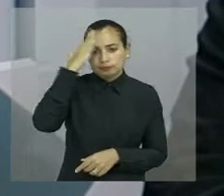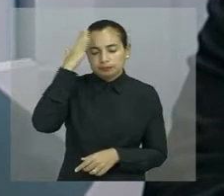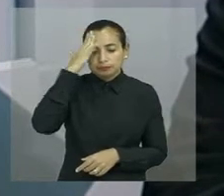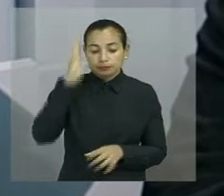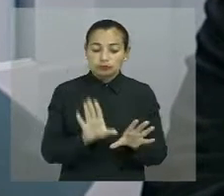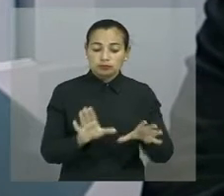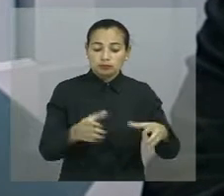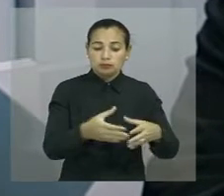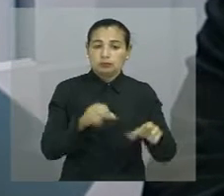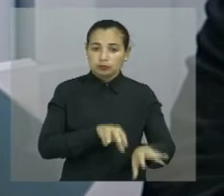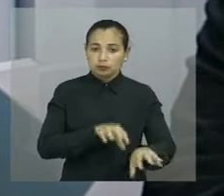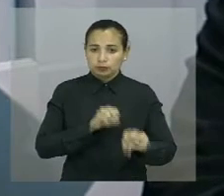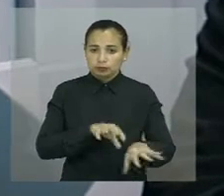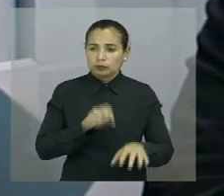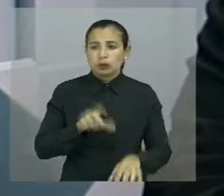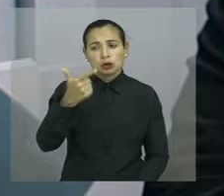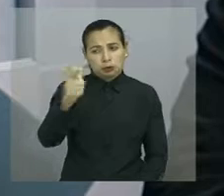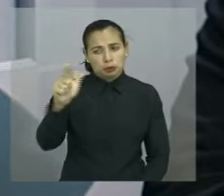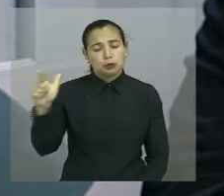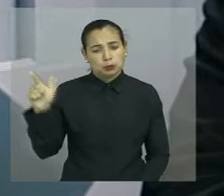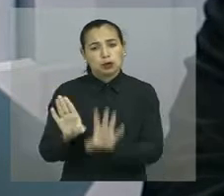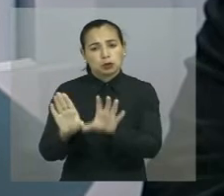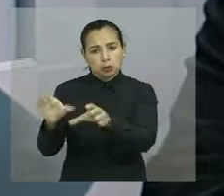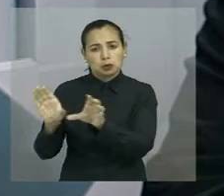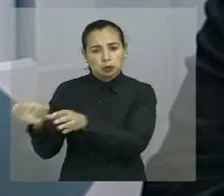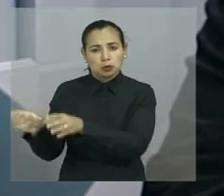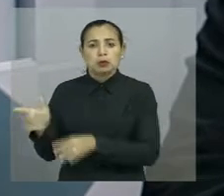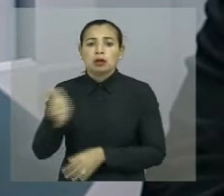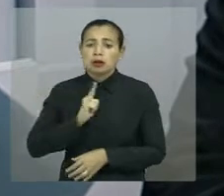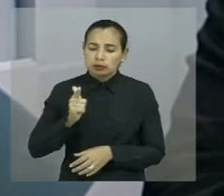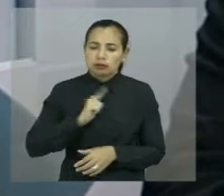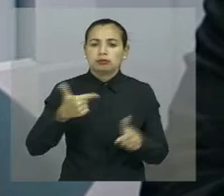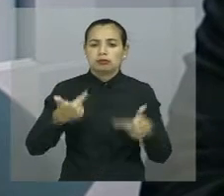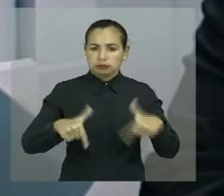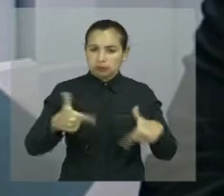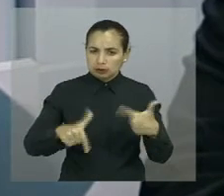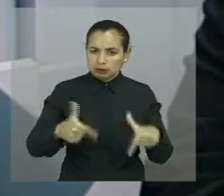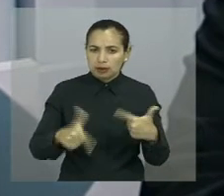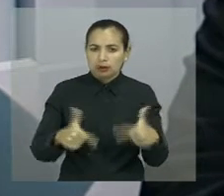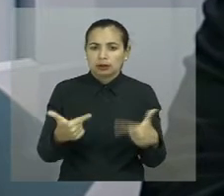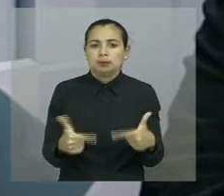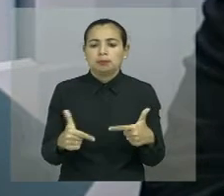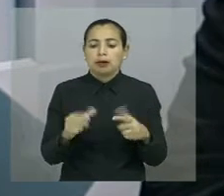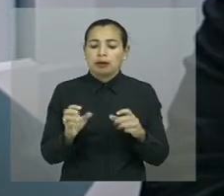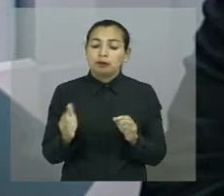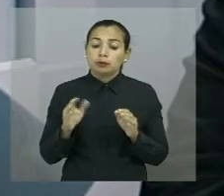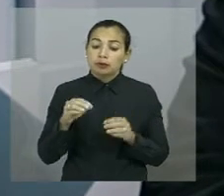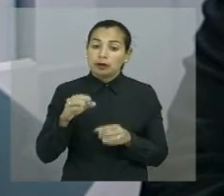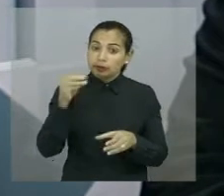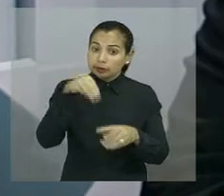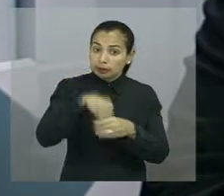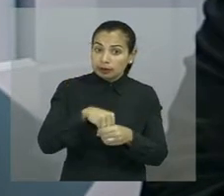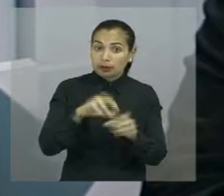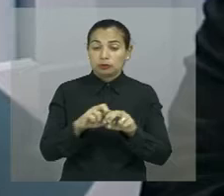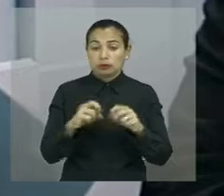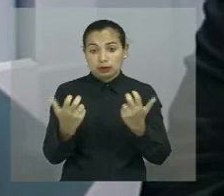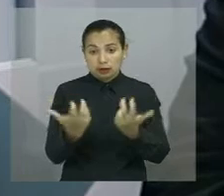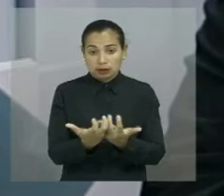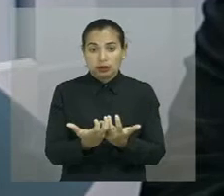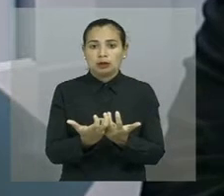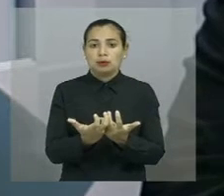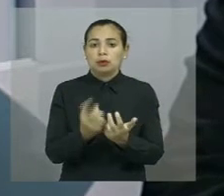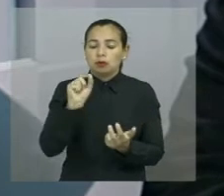Comissão de Educação e as demais comissões da Casa, elas têm um trabalho na Casa,